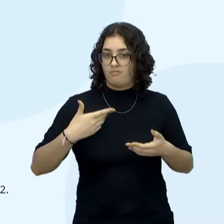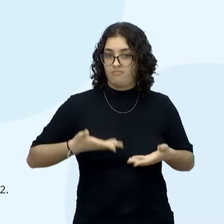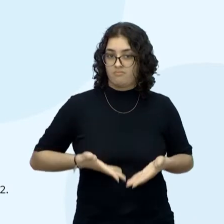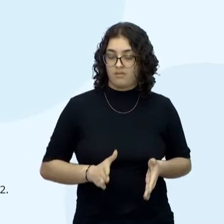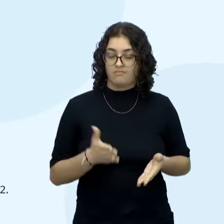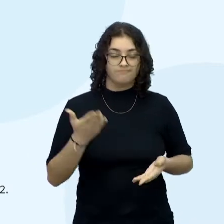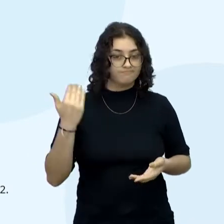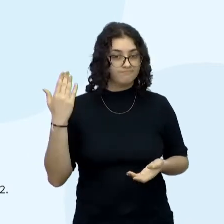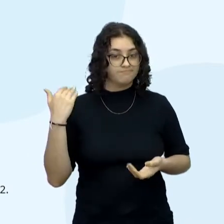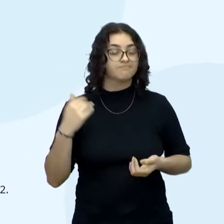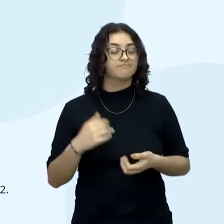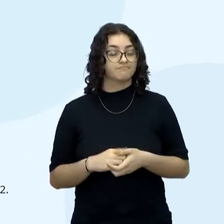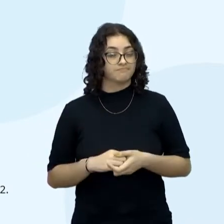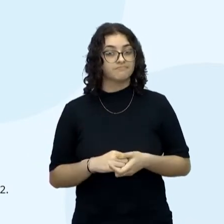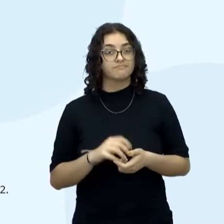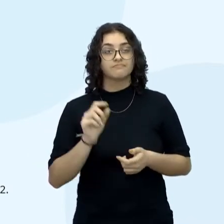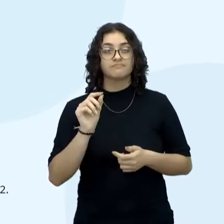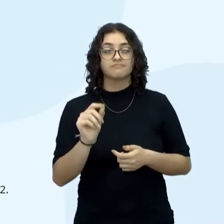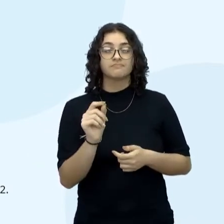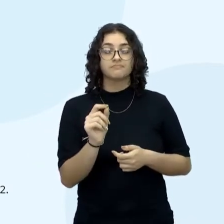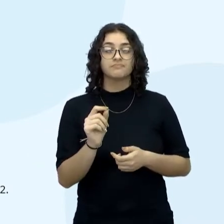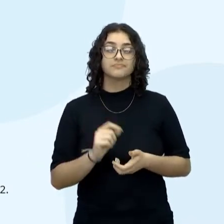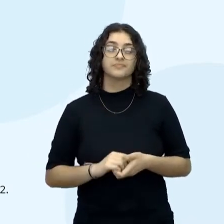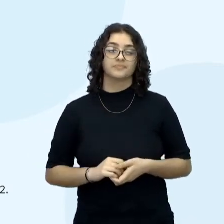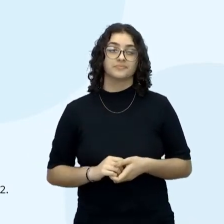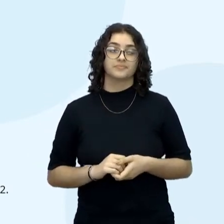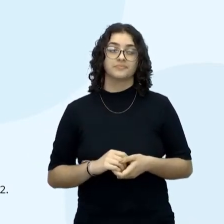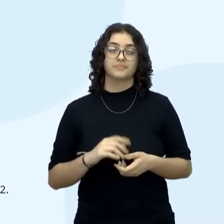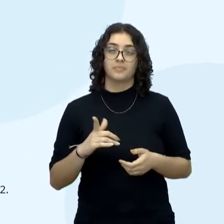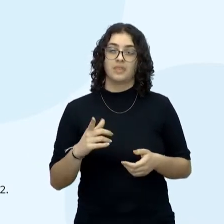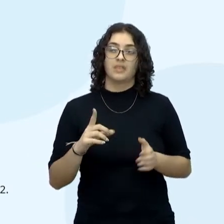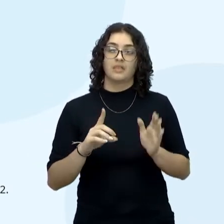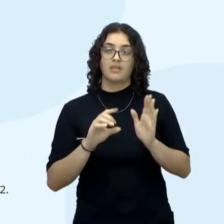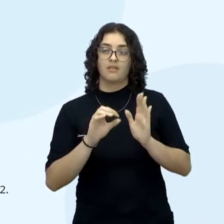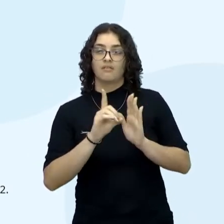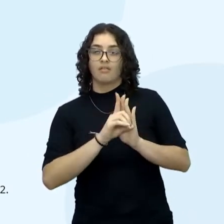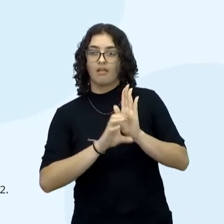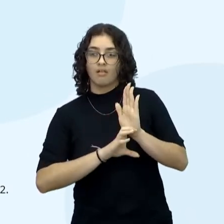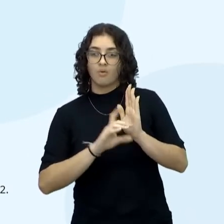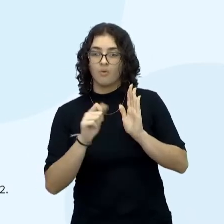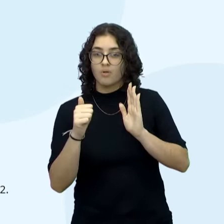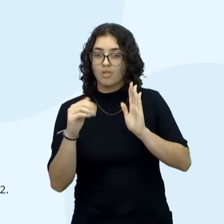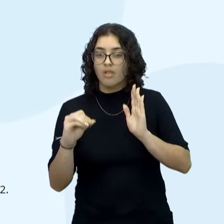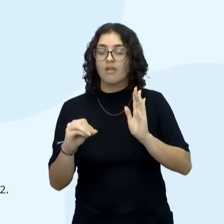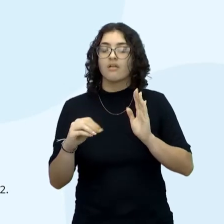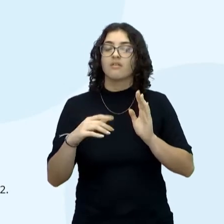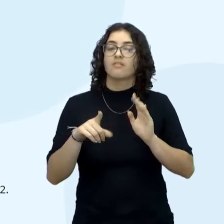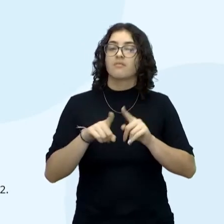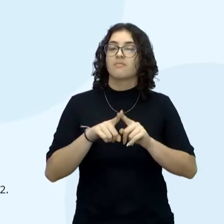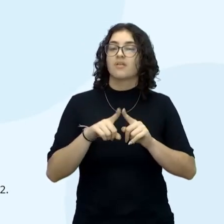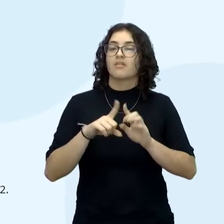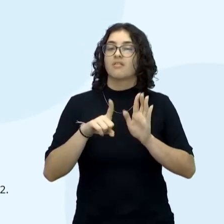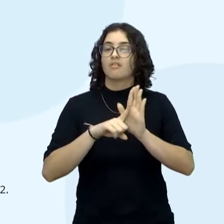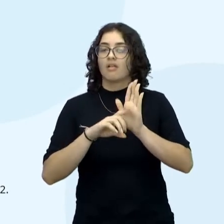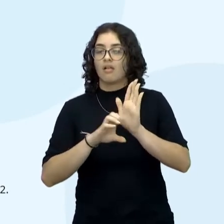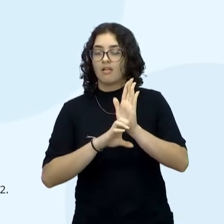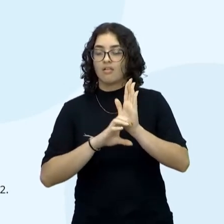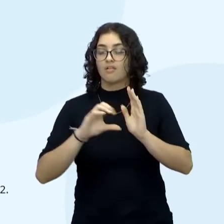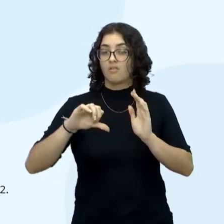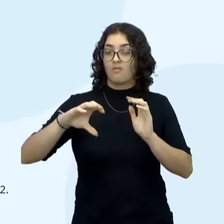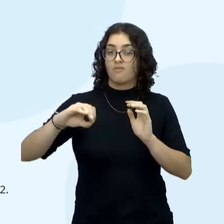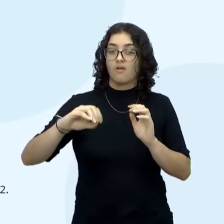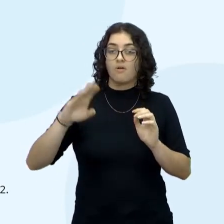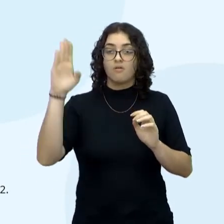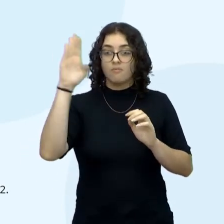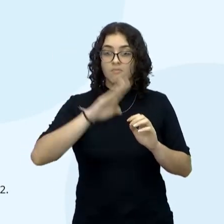nasci, e dali a década de 80 também, e até mesmo na década de 90, o